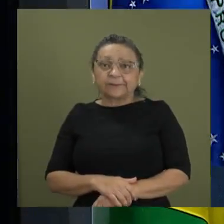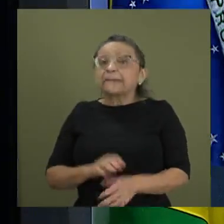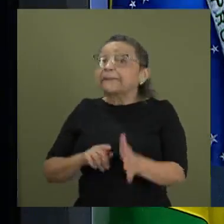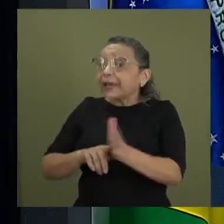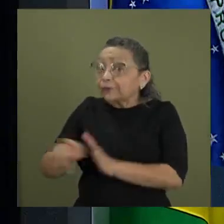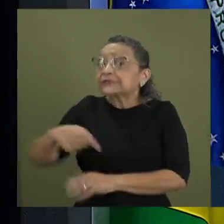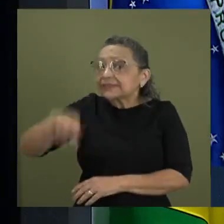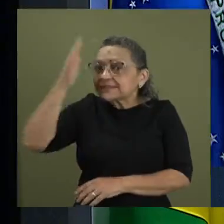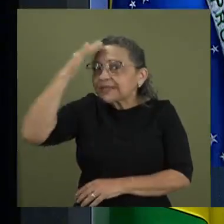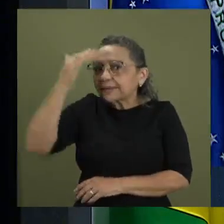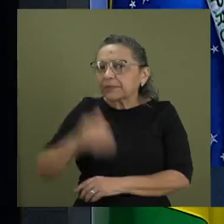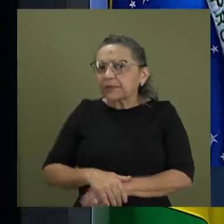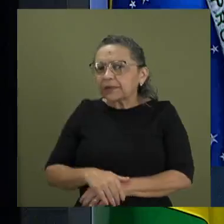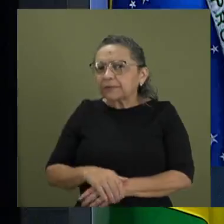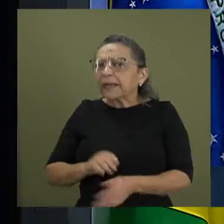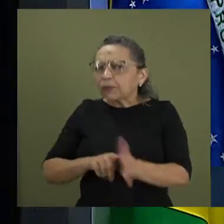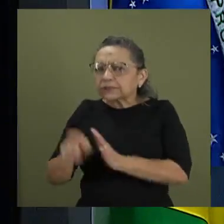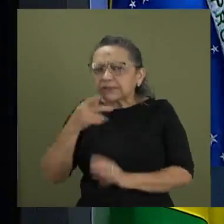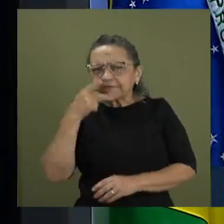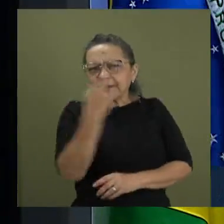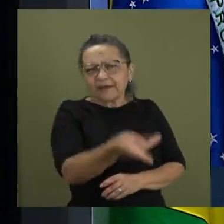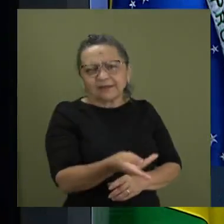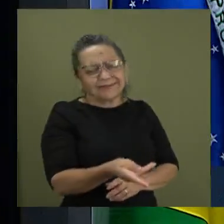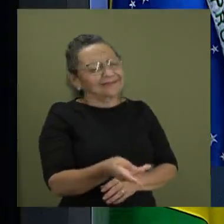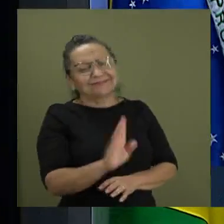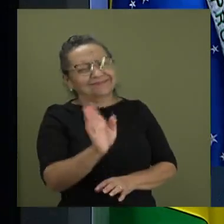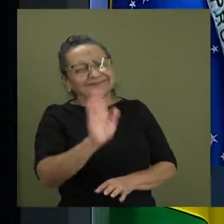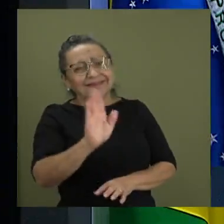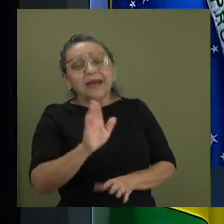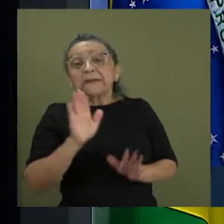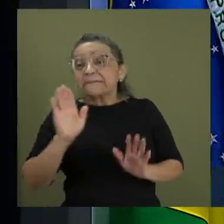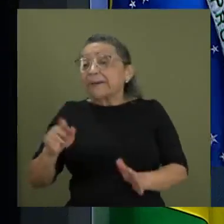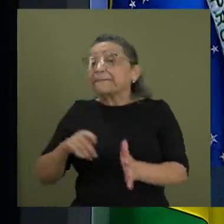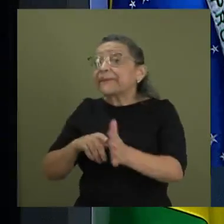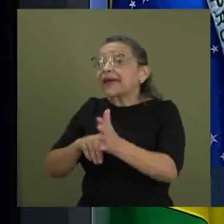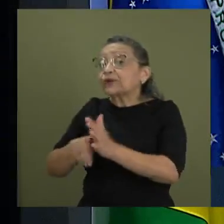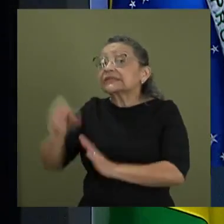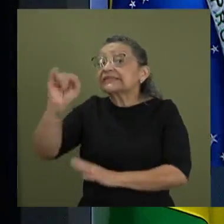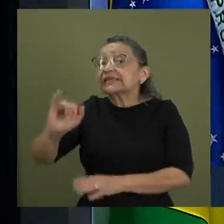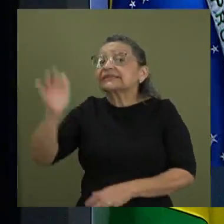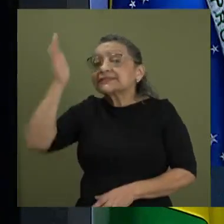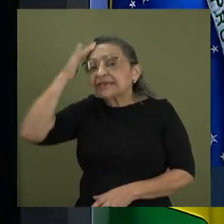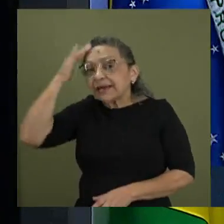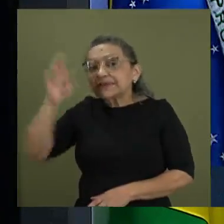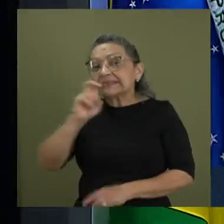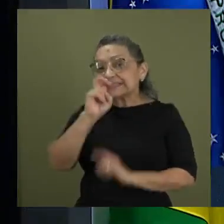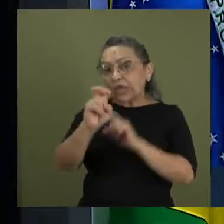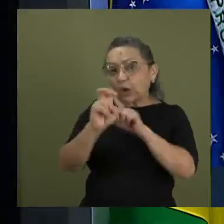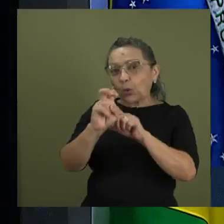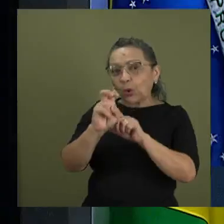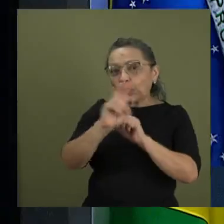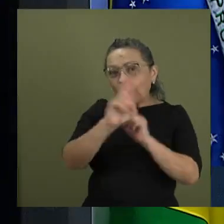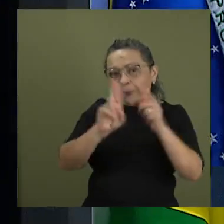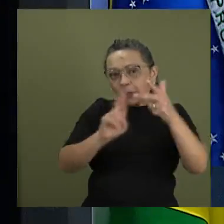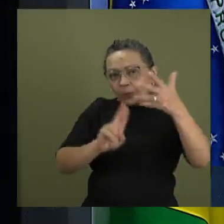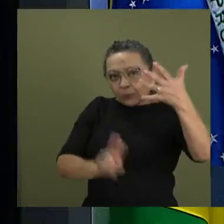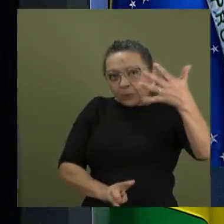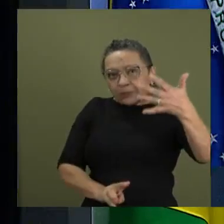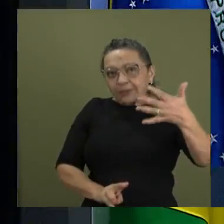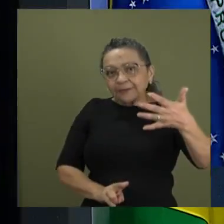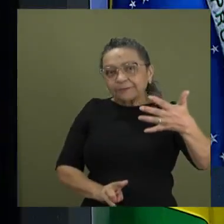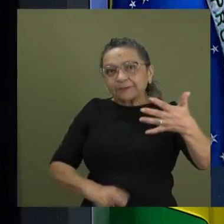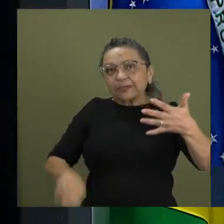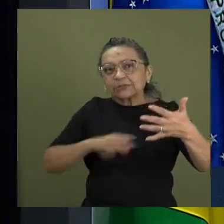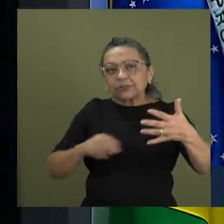Pergunta para você ver se vão, não vão dizer, mas pergunta se sabem 5 nomes